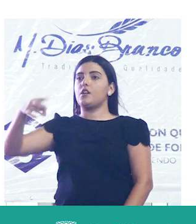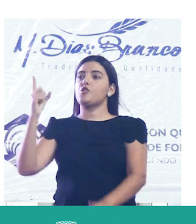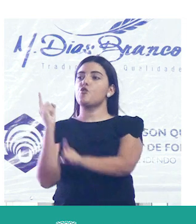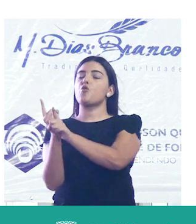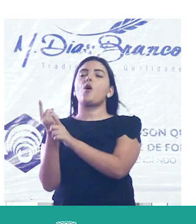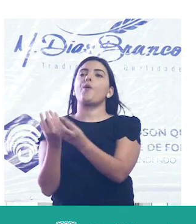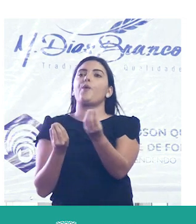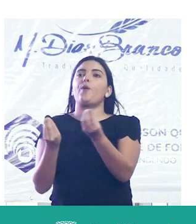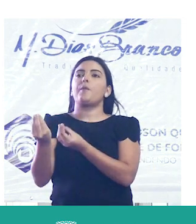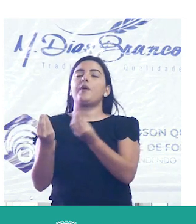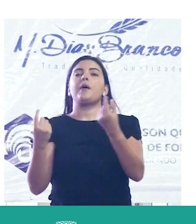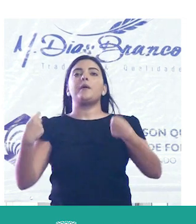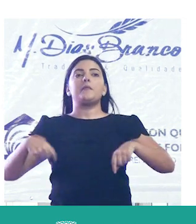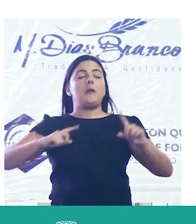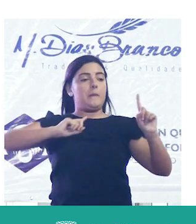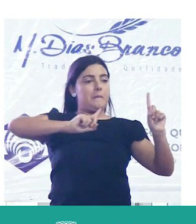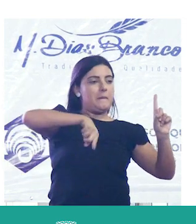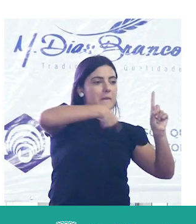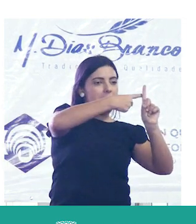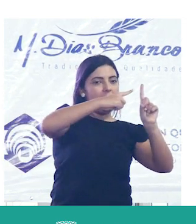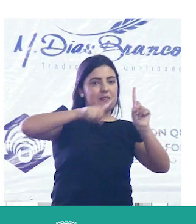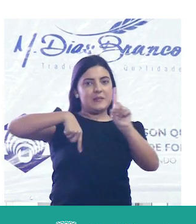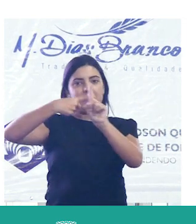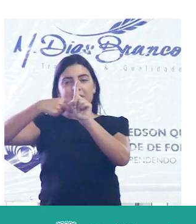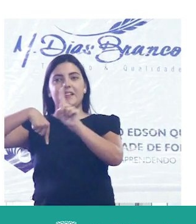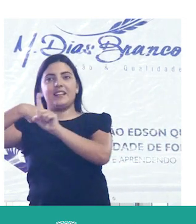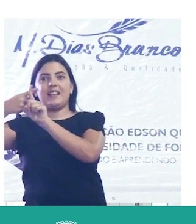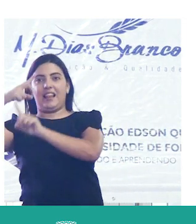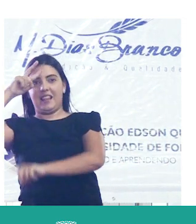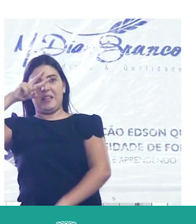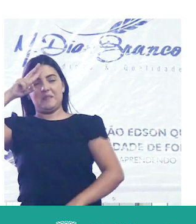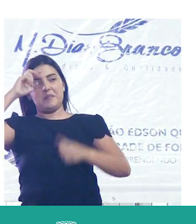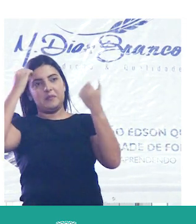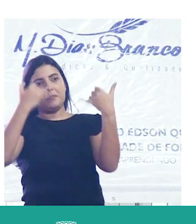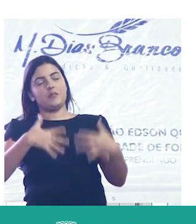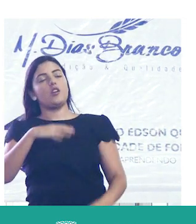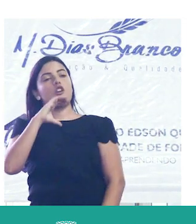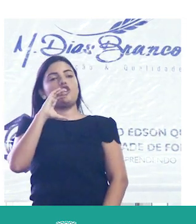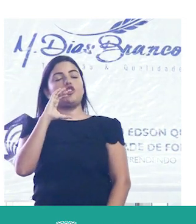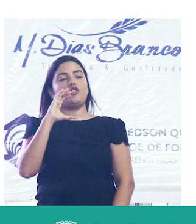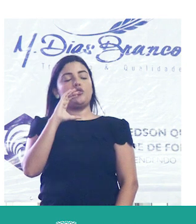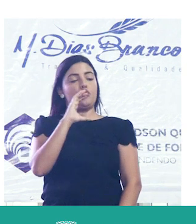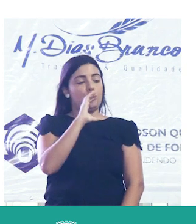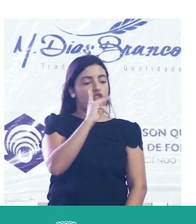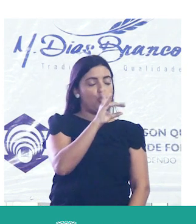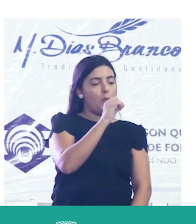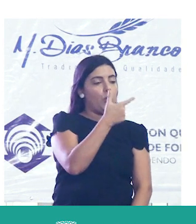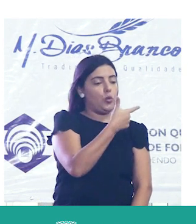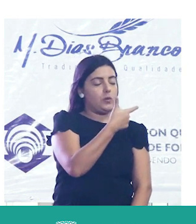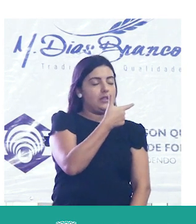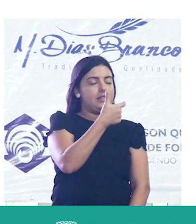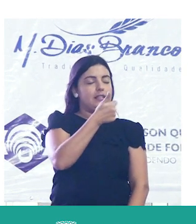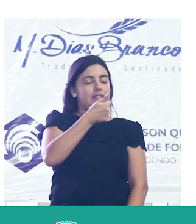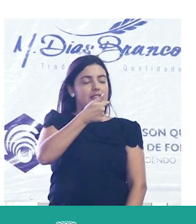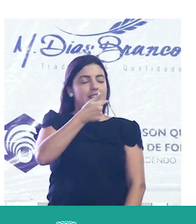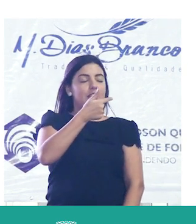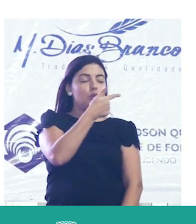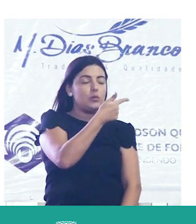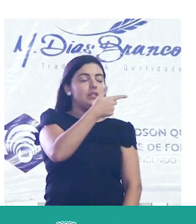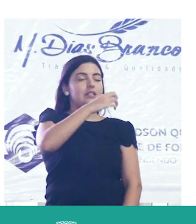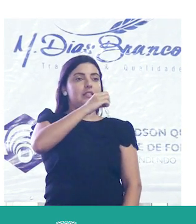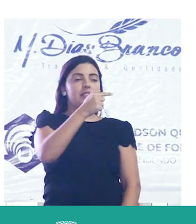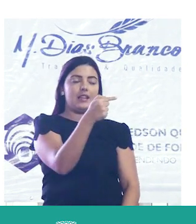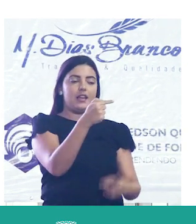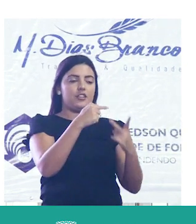massa molar, você soma as massas atômicas dos participantes. Chumbo, 207, enxofre,